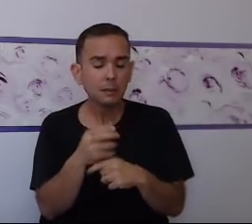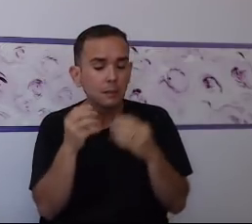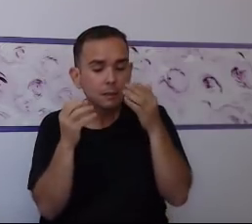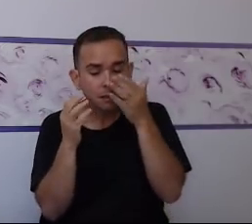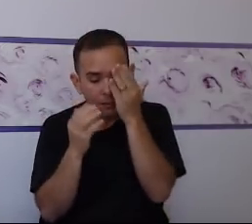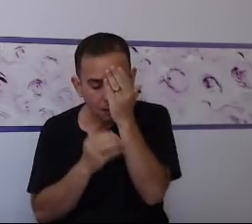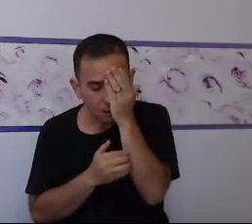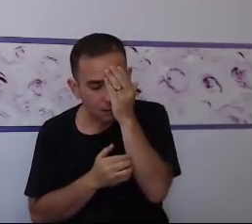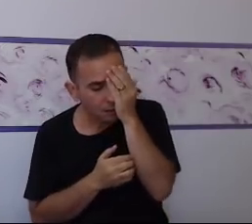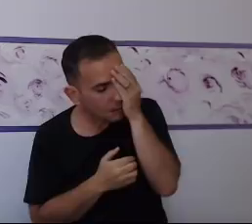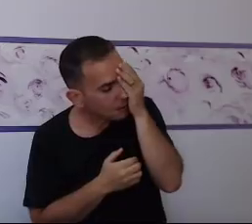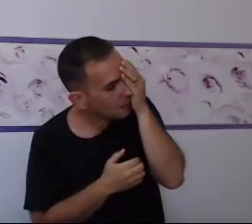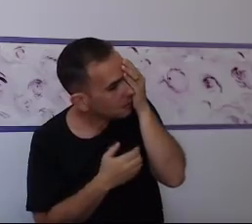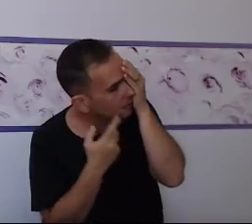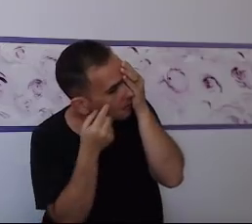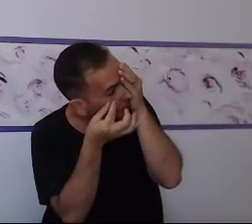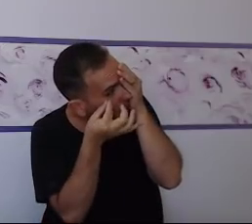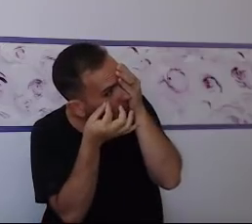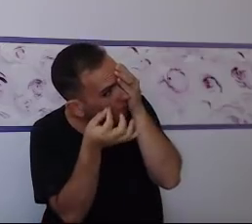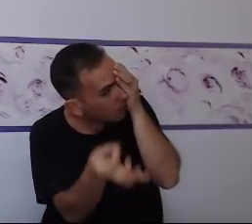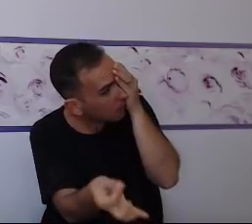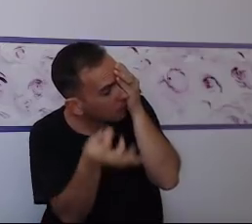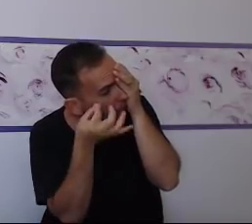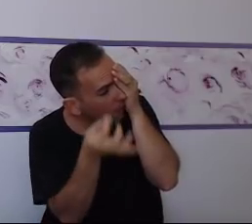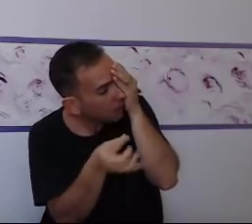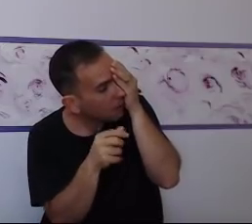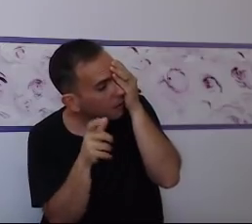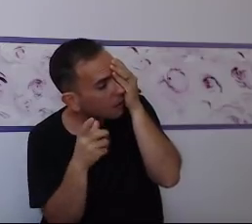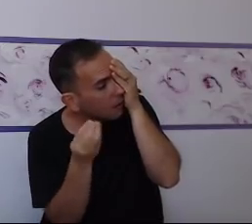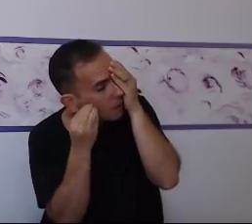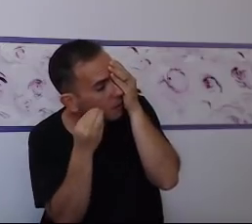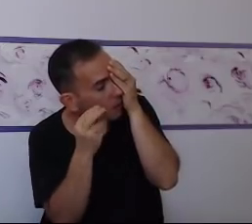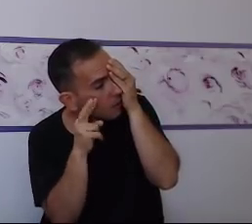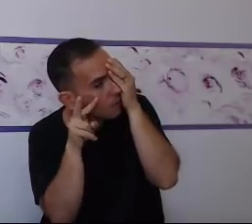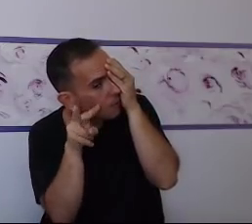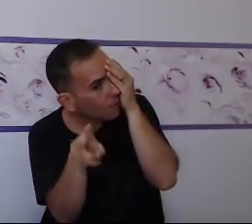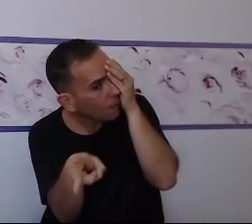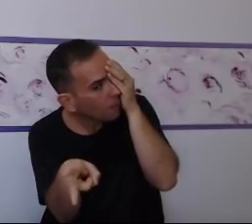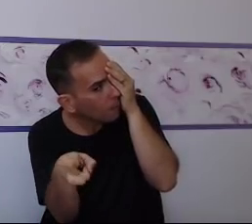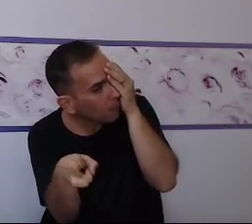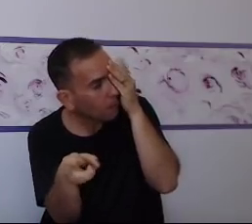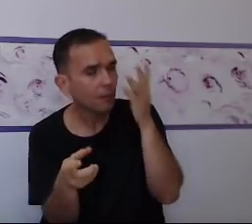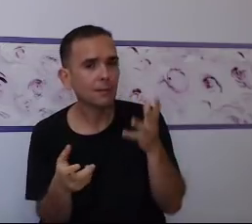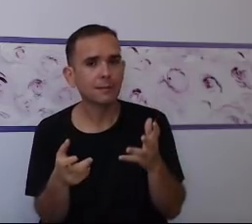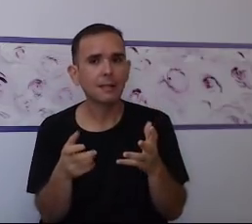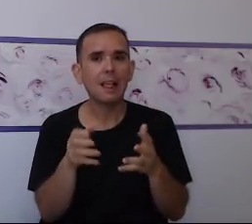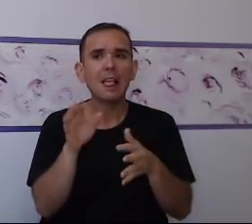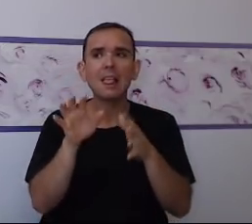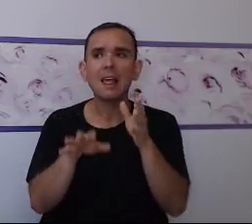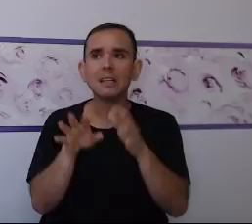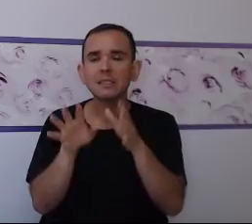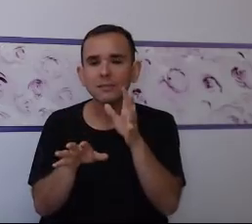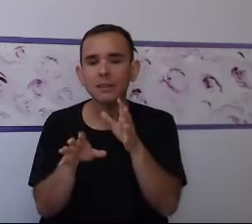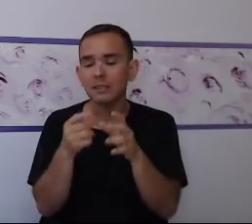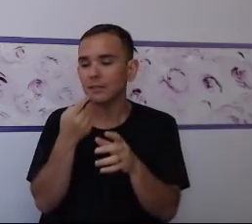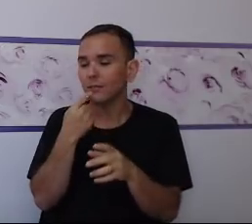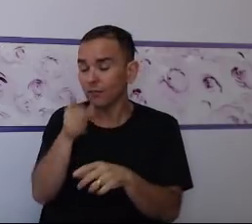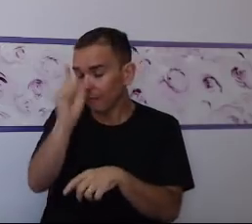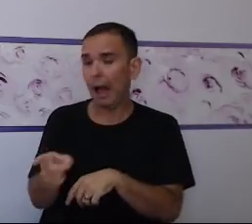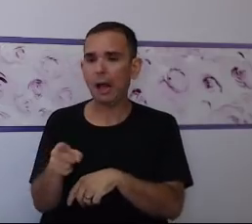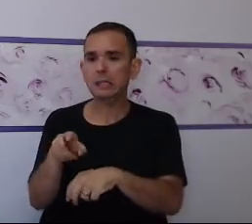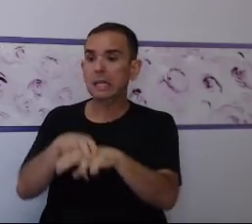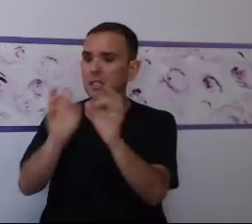visão. Então, assim, ele está tentando enxergar, buscando a visão. E a gente está mandando ele sentar